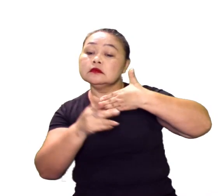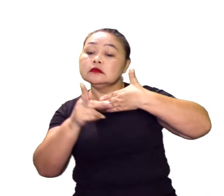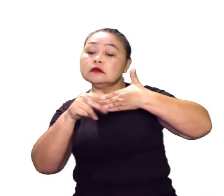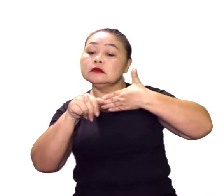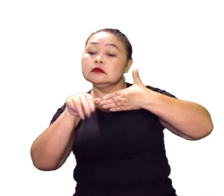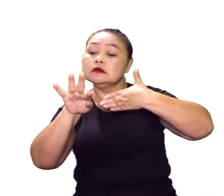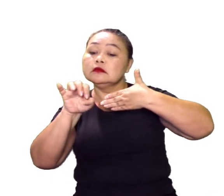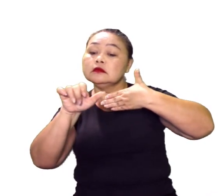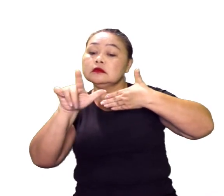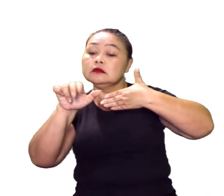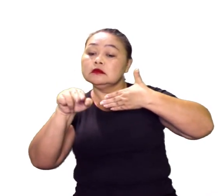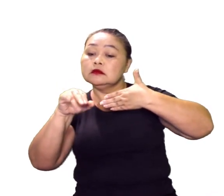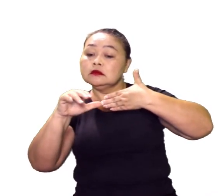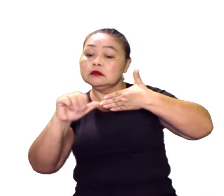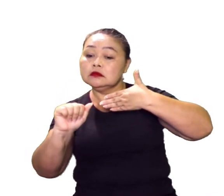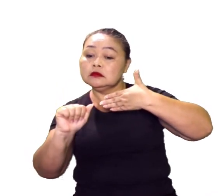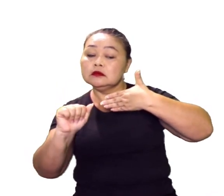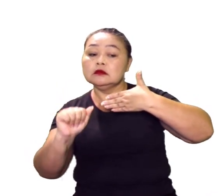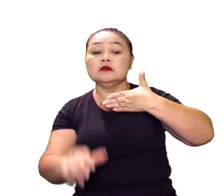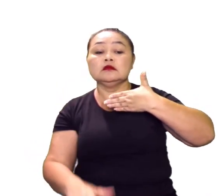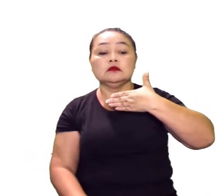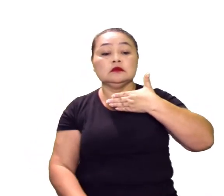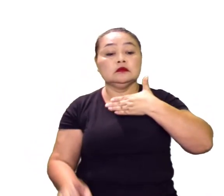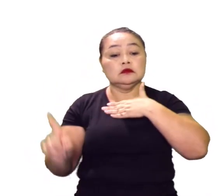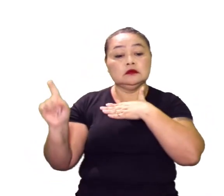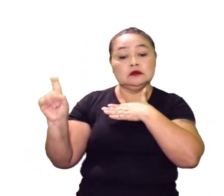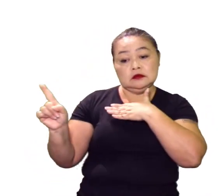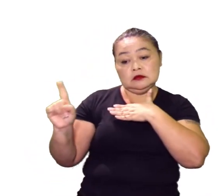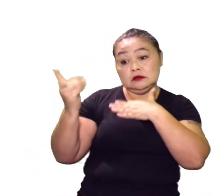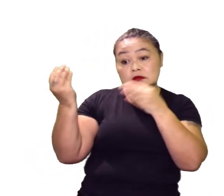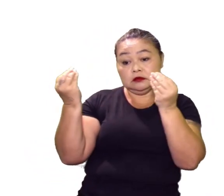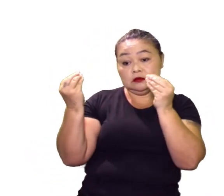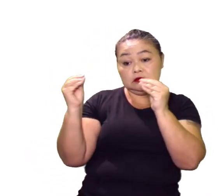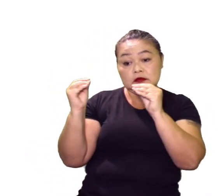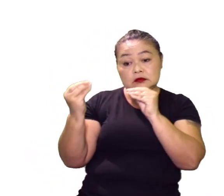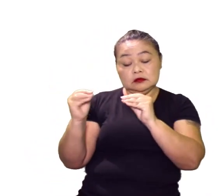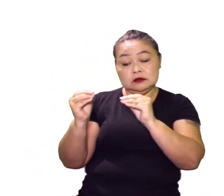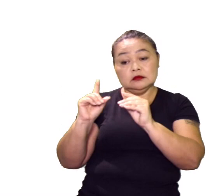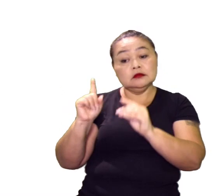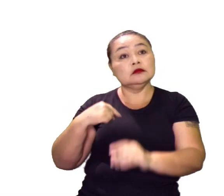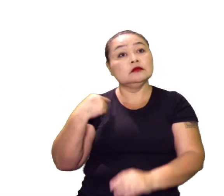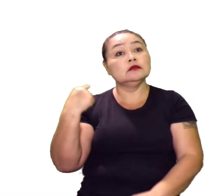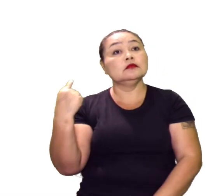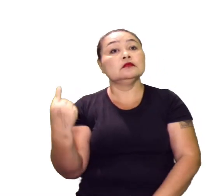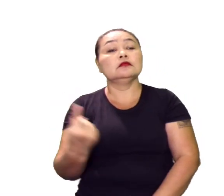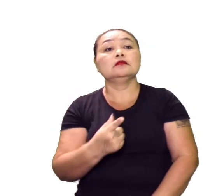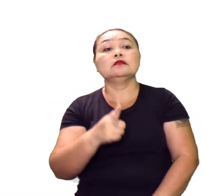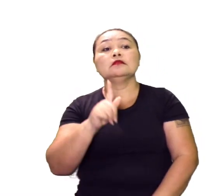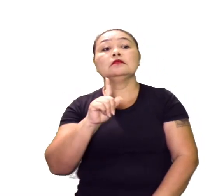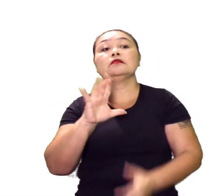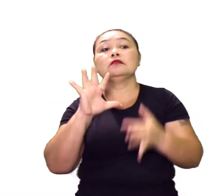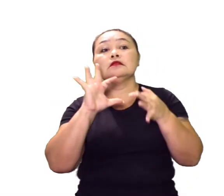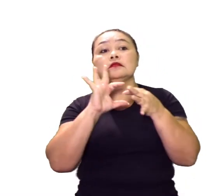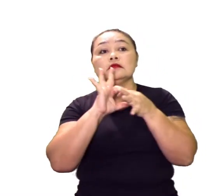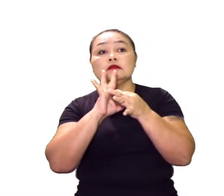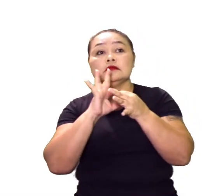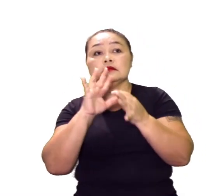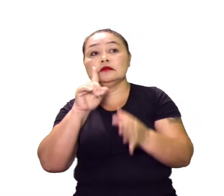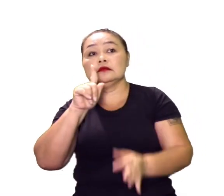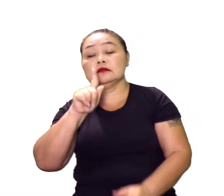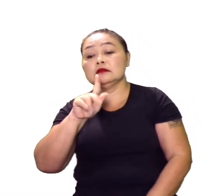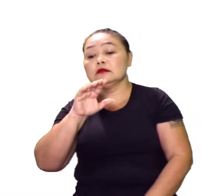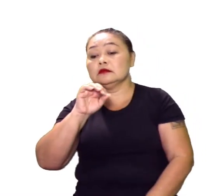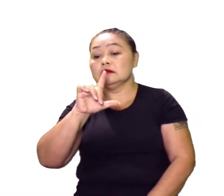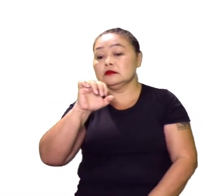ácidas intrusivas, certo? Essa é a composição da nossa geologia. Então, e o